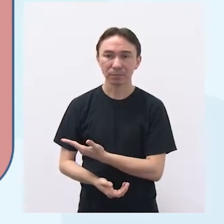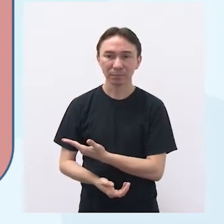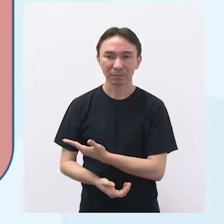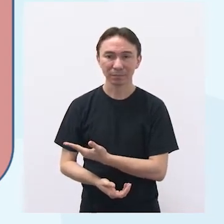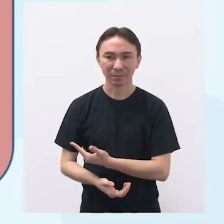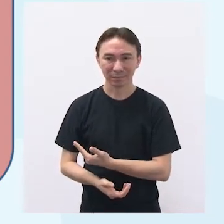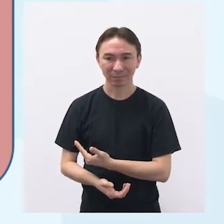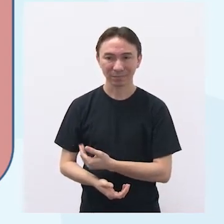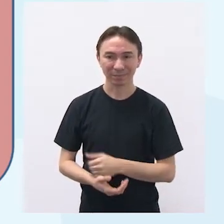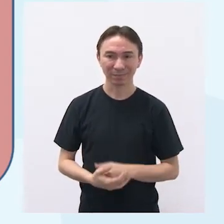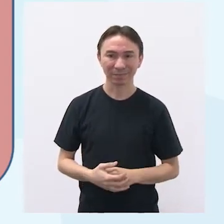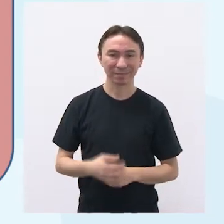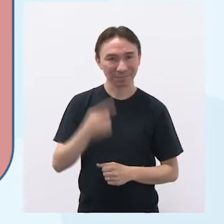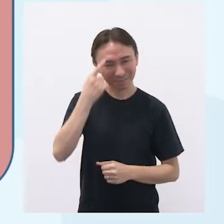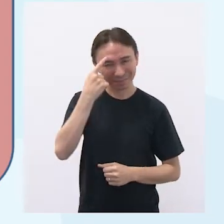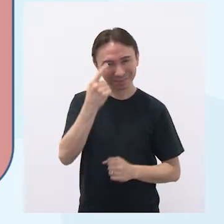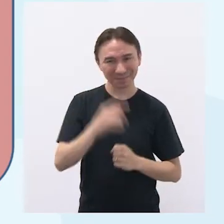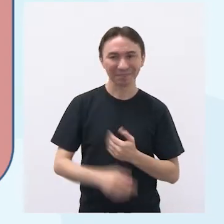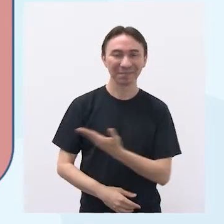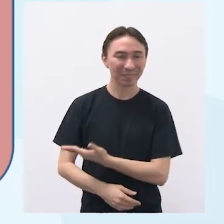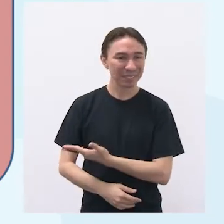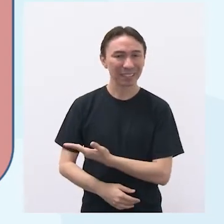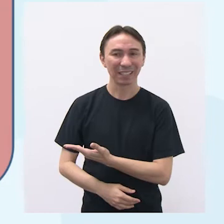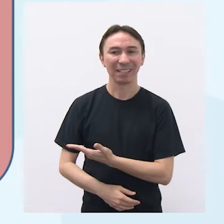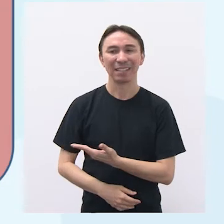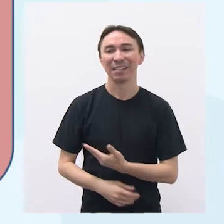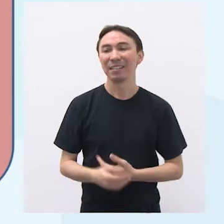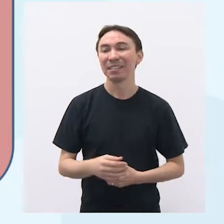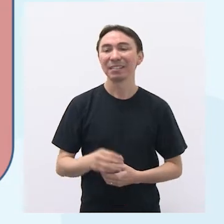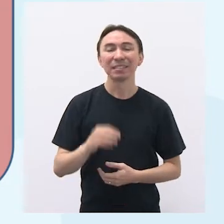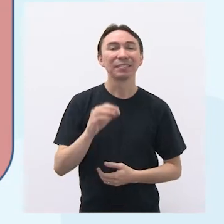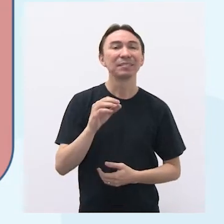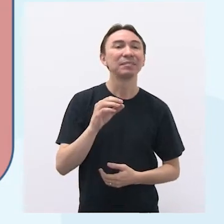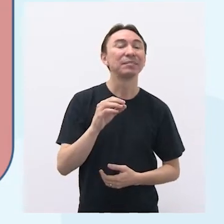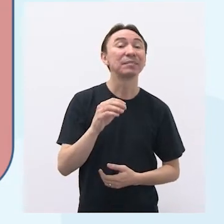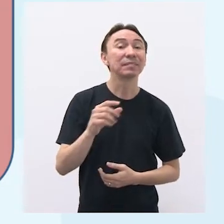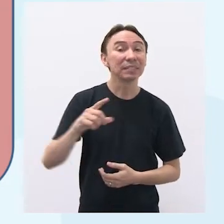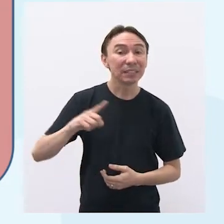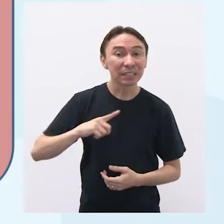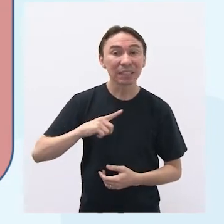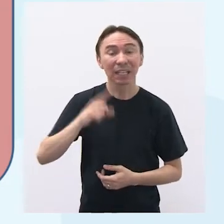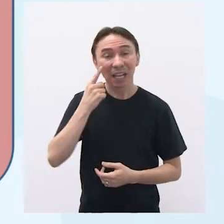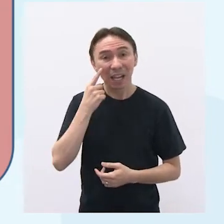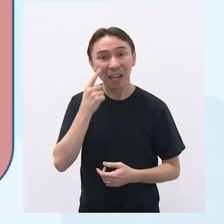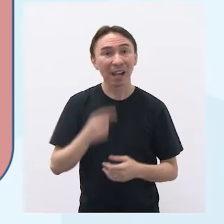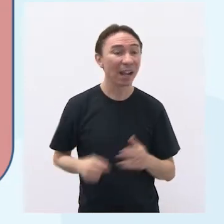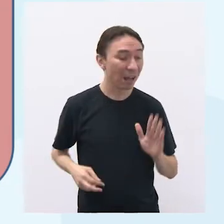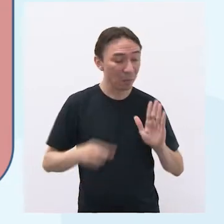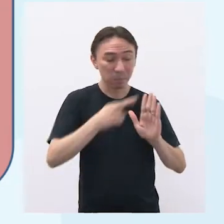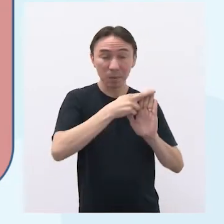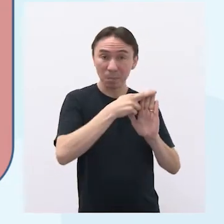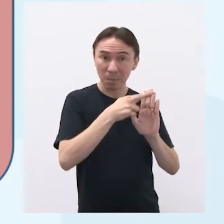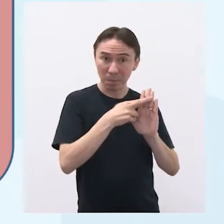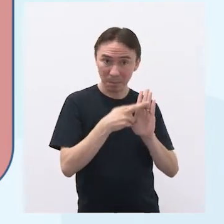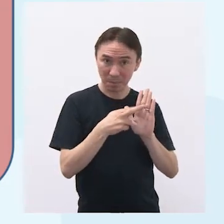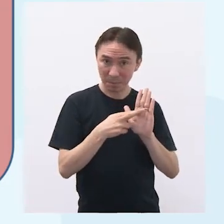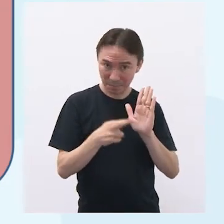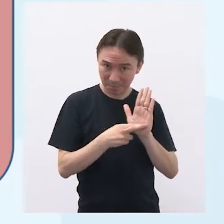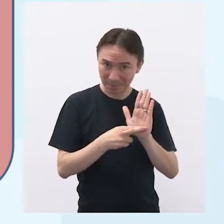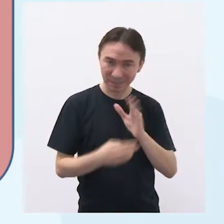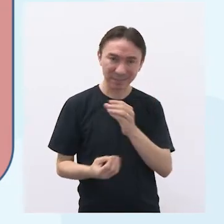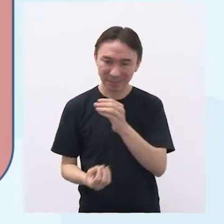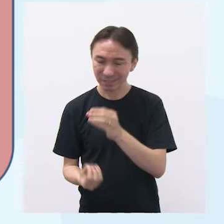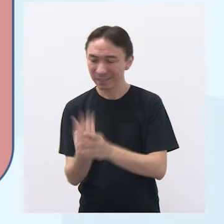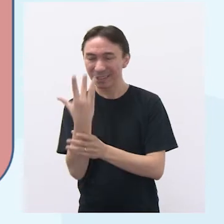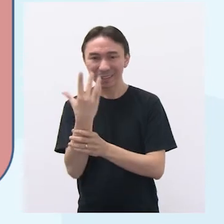que estabelece aí as intencionalidades para se criar as diretrizes nacionais curriculares, né, de educação